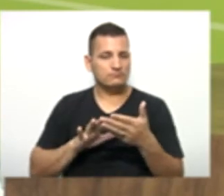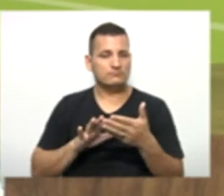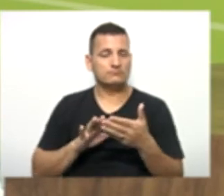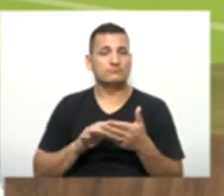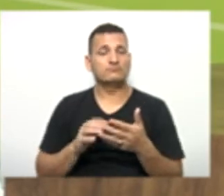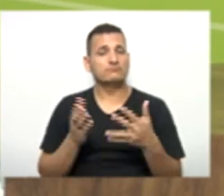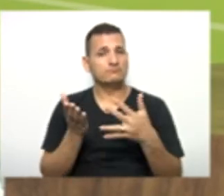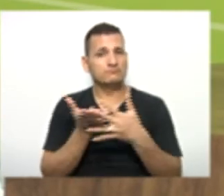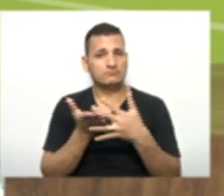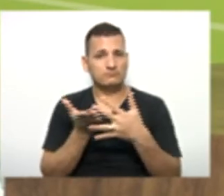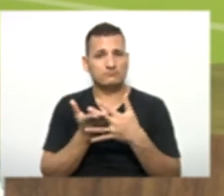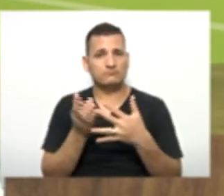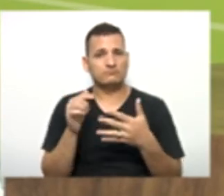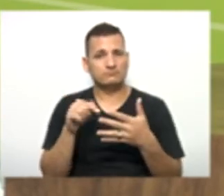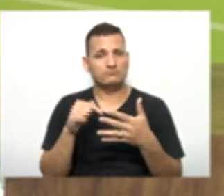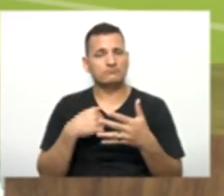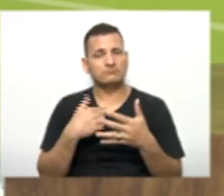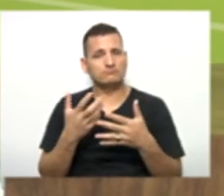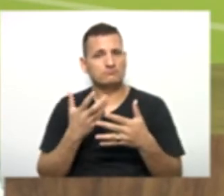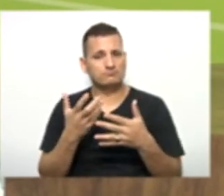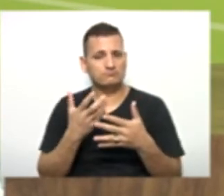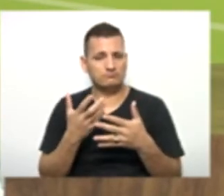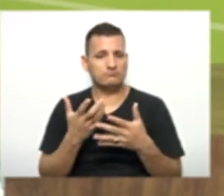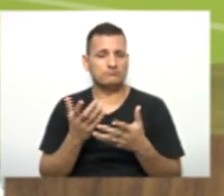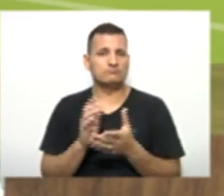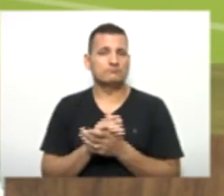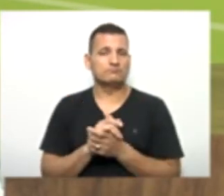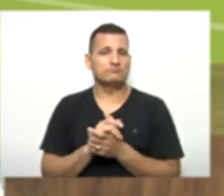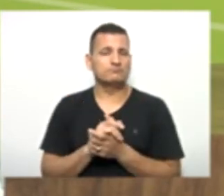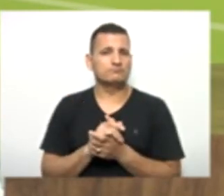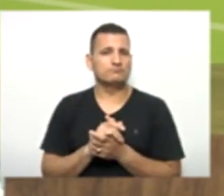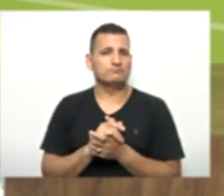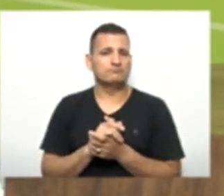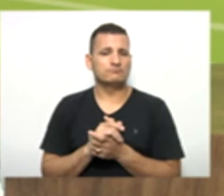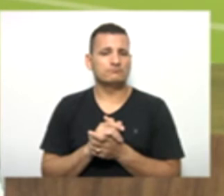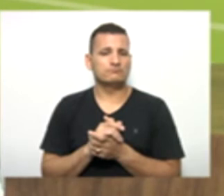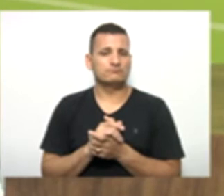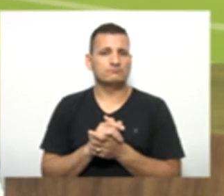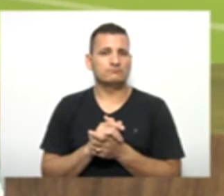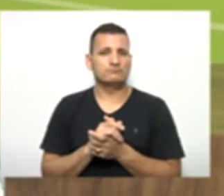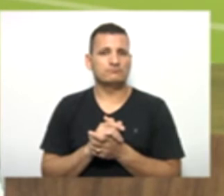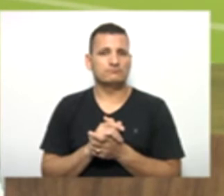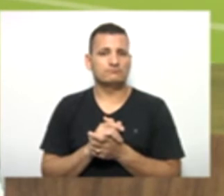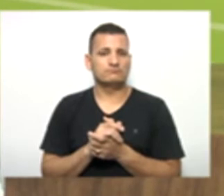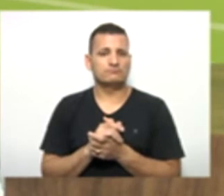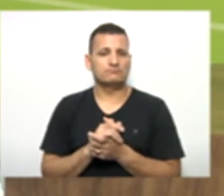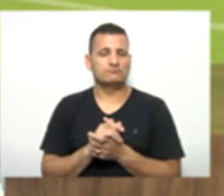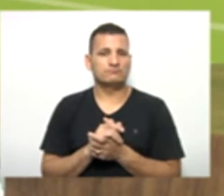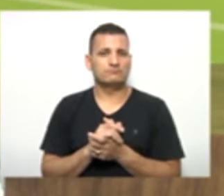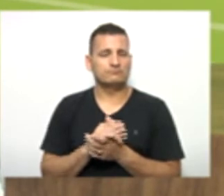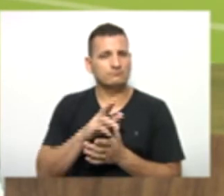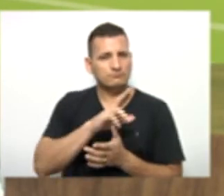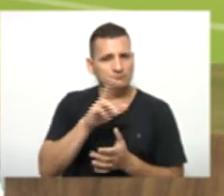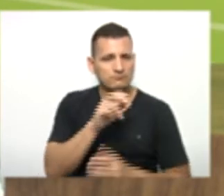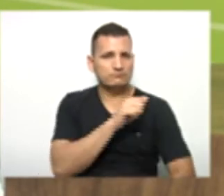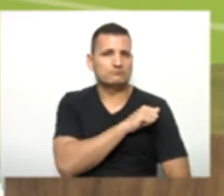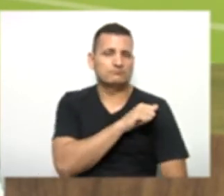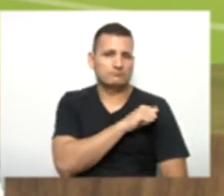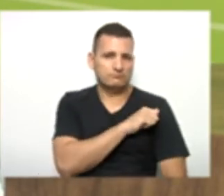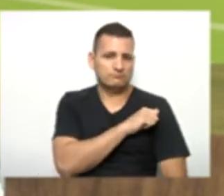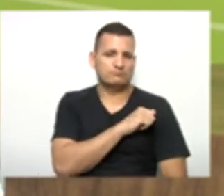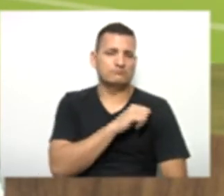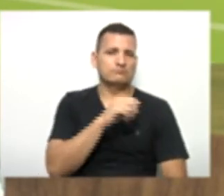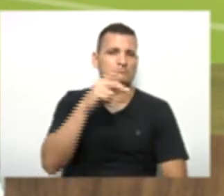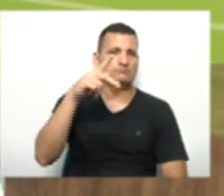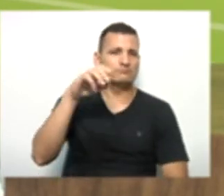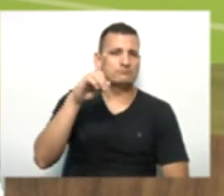esse intervalo eu gostaria de fazê-lo em nome de alguns alunos. Os alunos da escola Pedro Mendes Cardoso e da